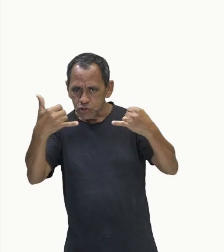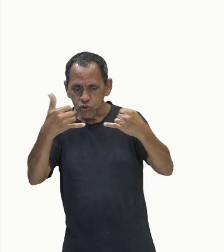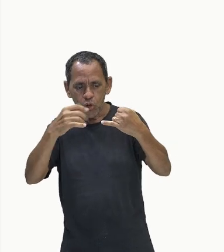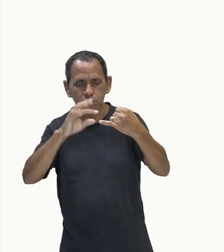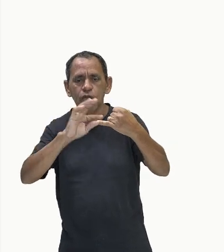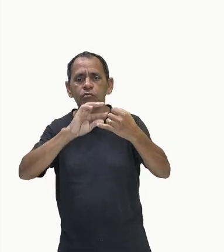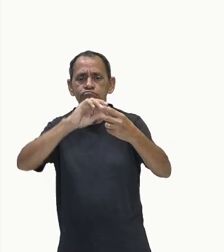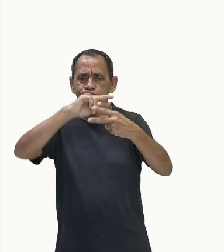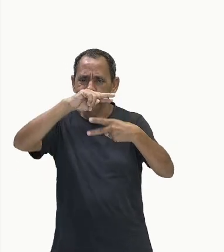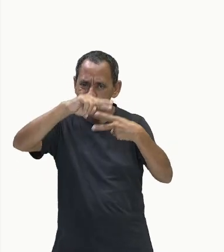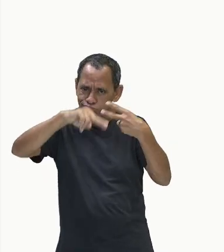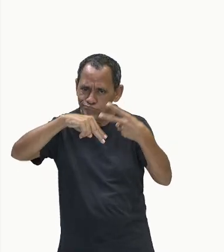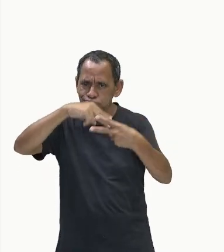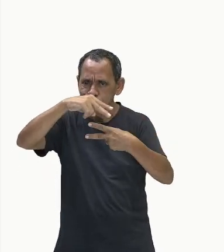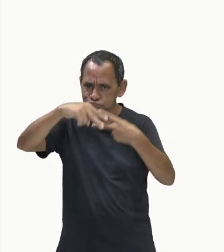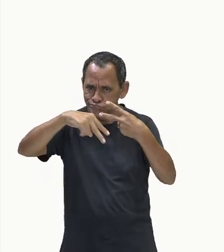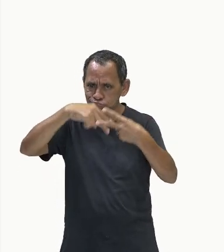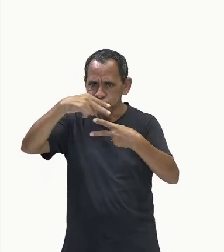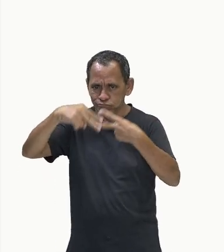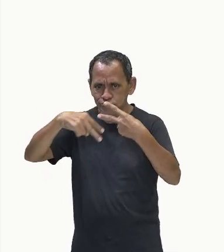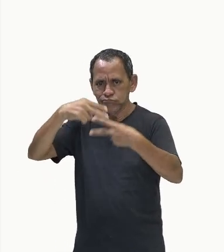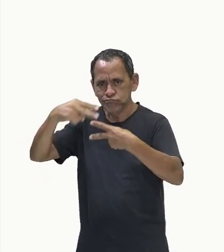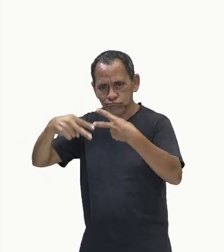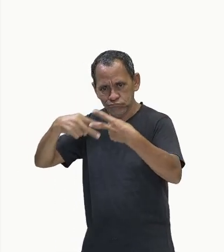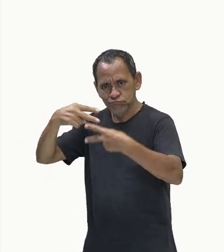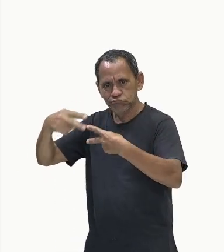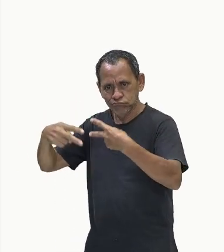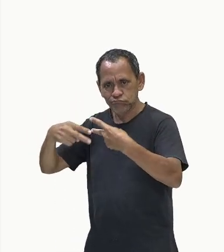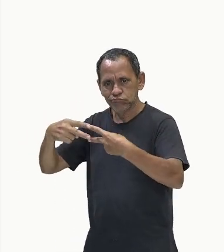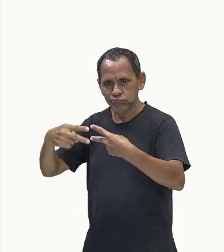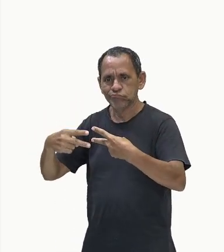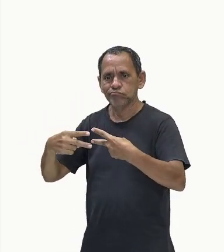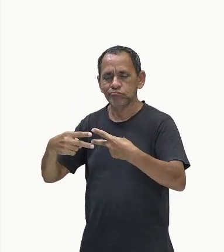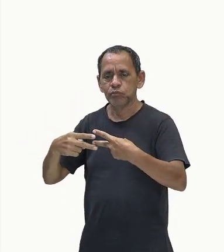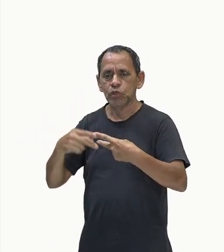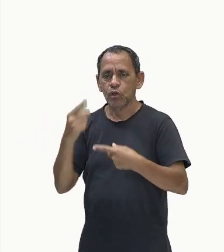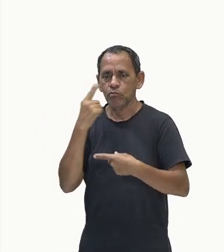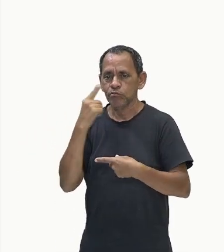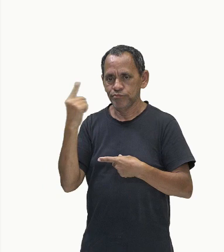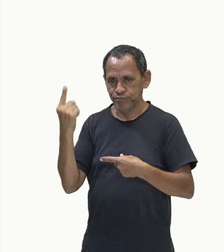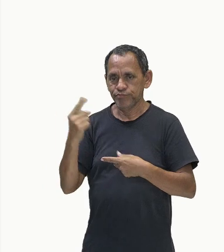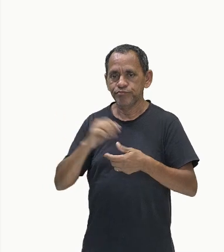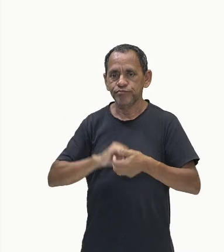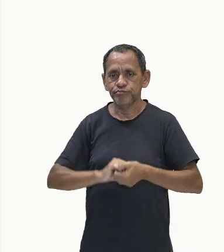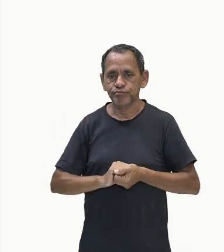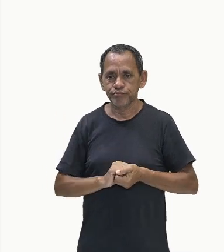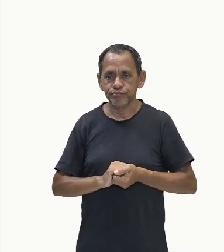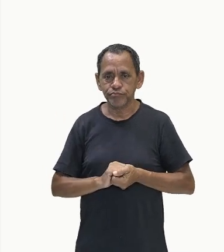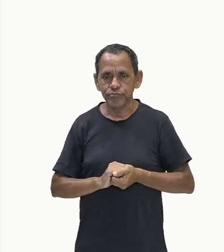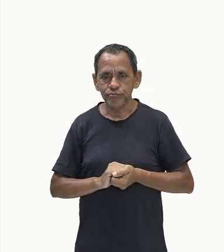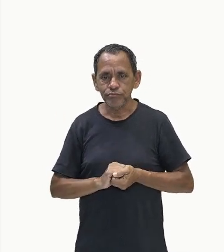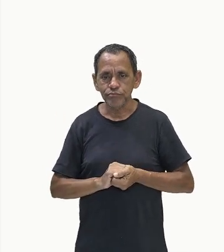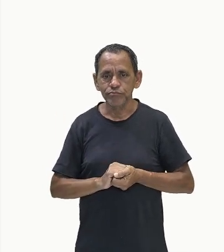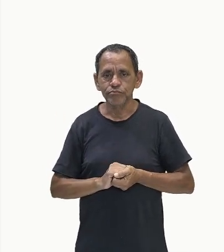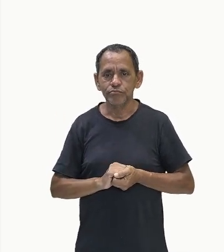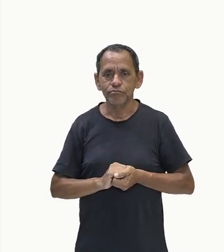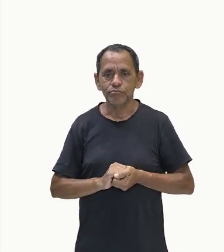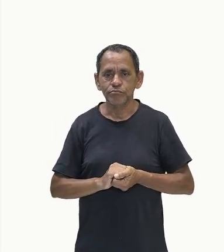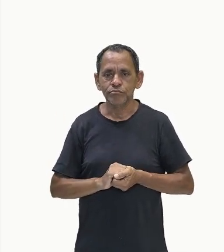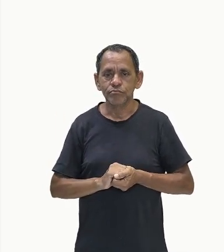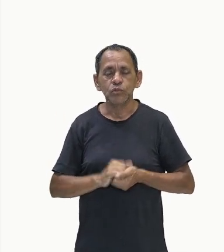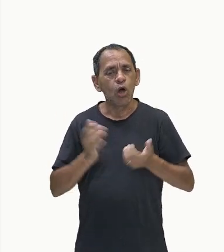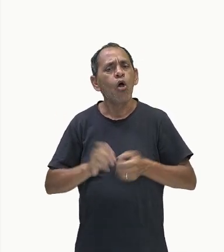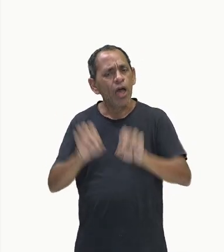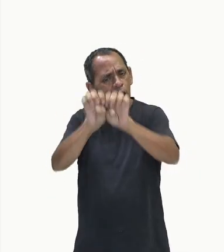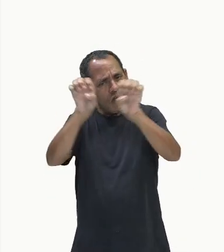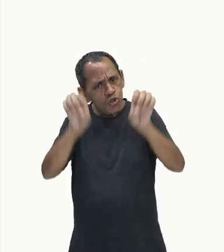Então, vejam aí que nós temos a fita de DNA desenrolada e as histonas que estão aqui, ó, essas